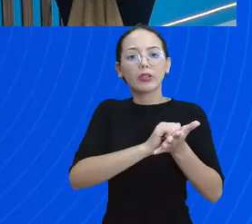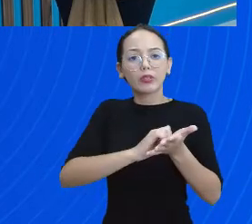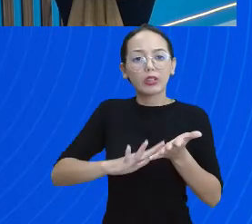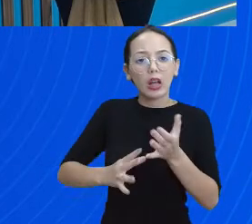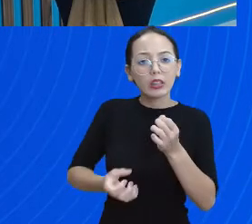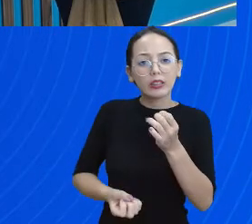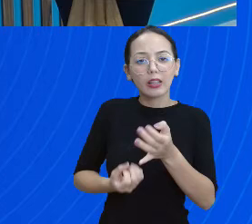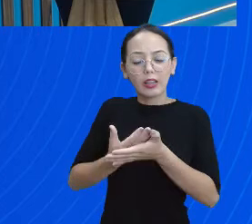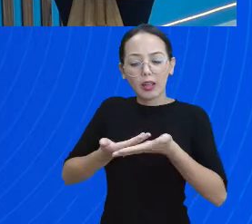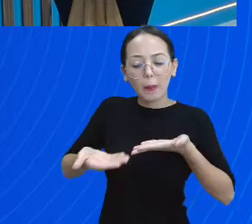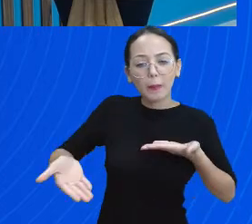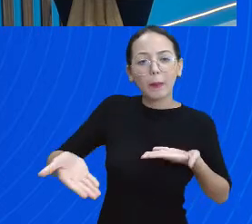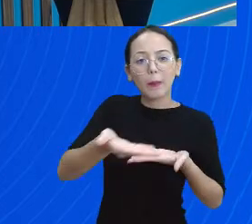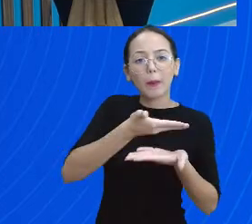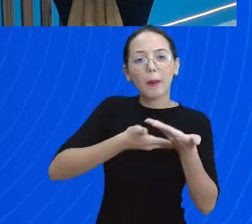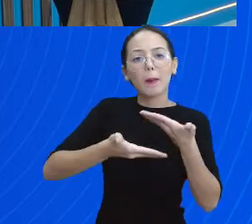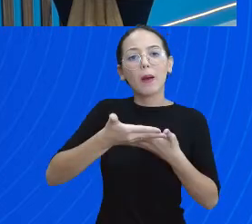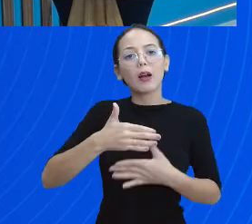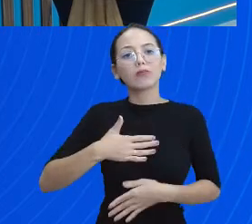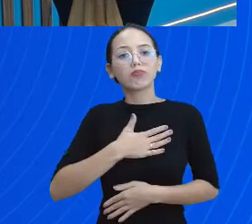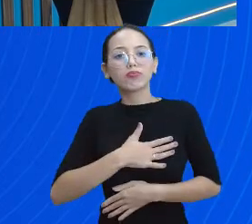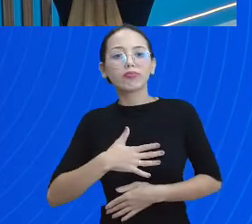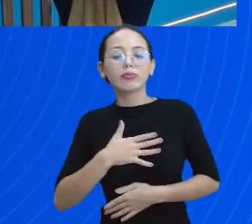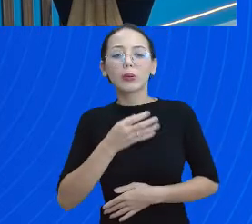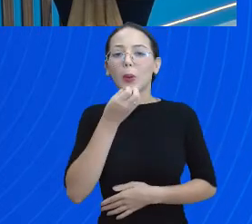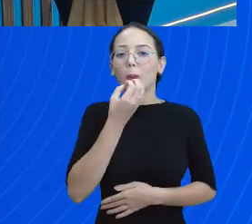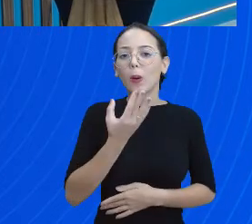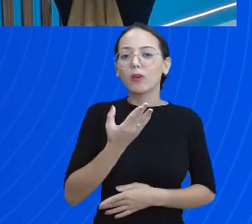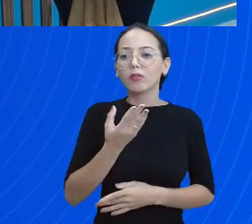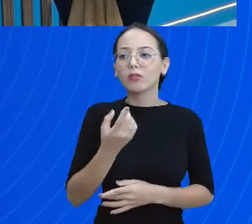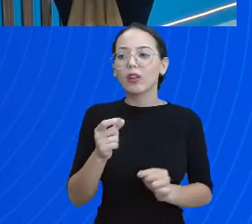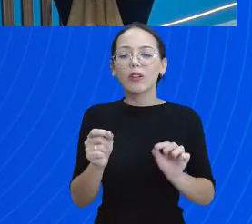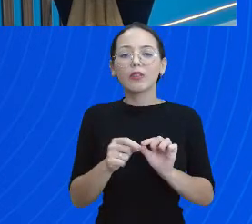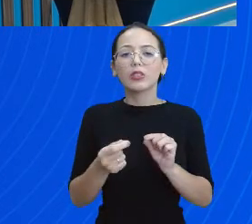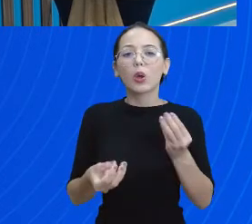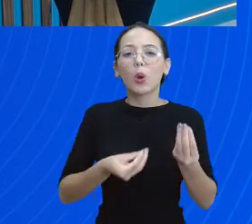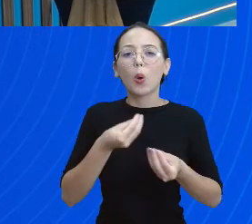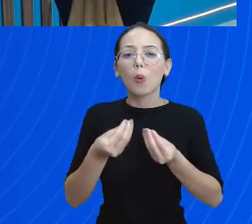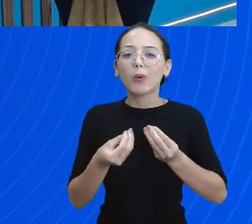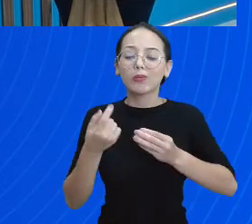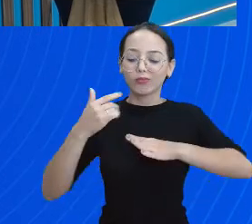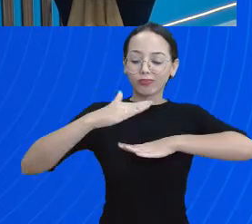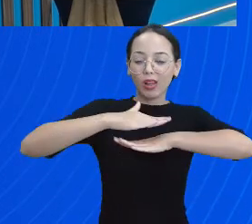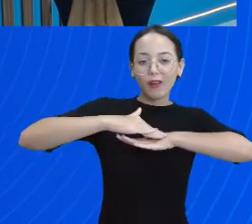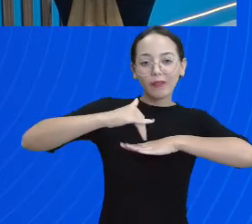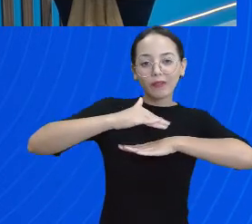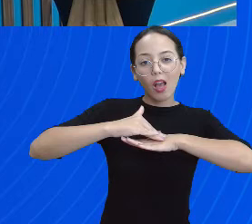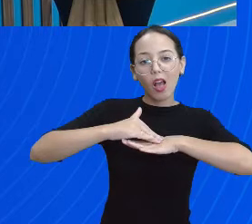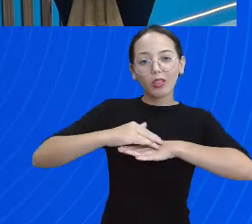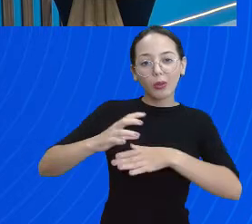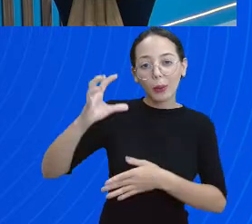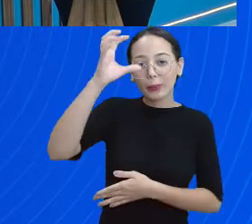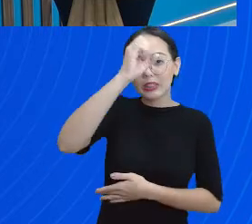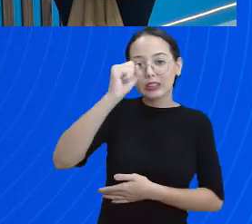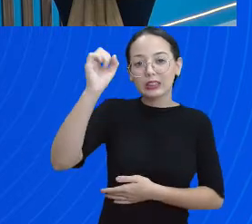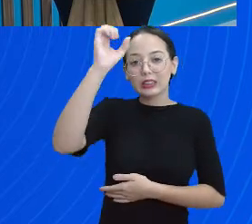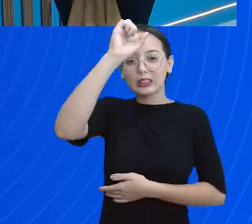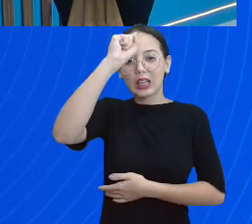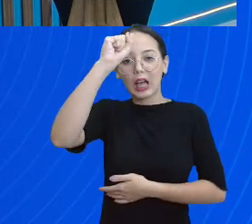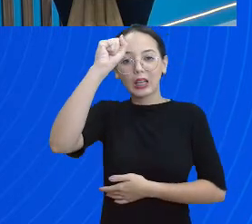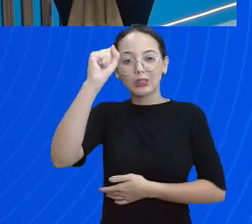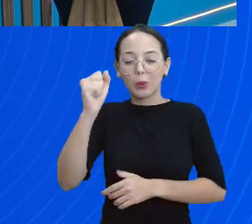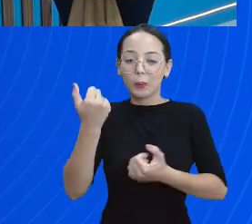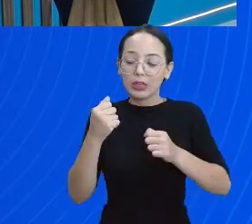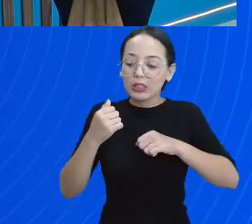muito engajamento e muito prazer. Como a gente vai fazer isso? Através do afeto. Né? A aprendizagem não se dá longe